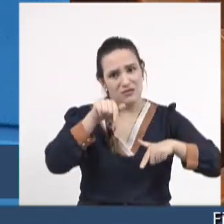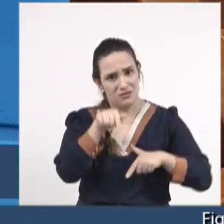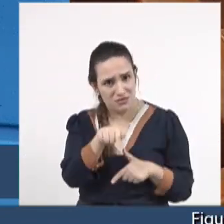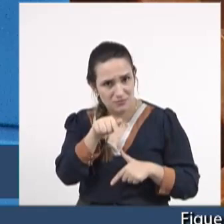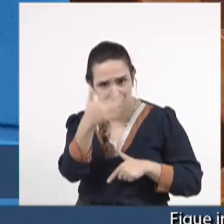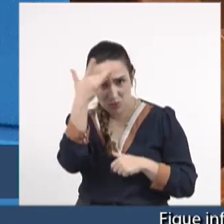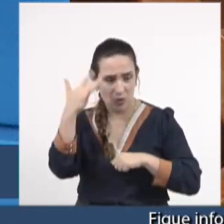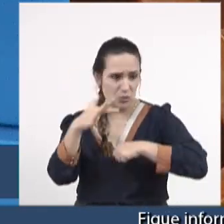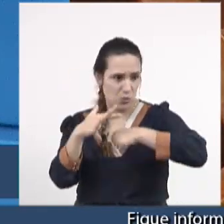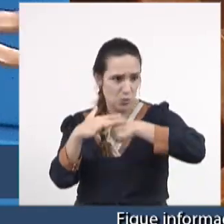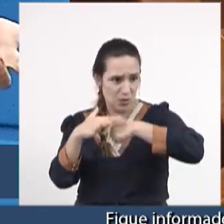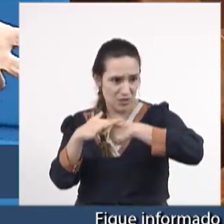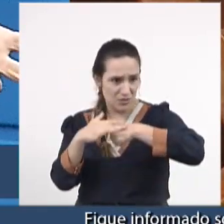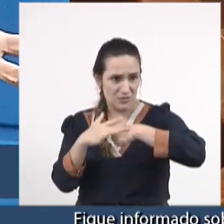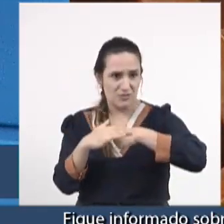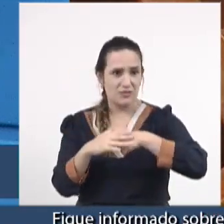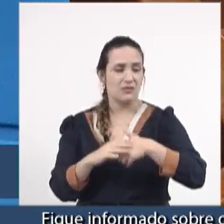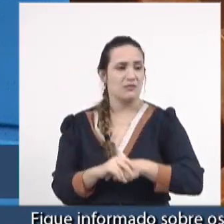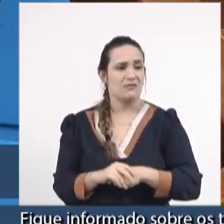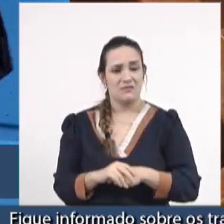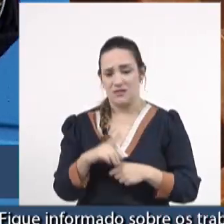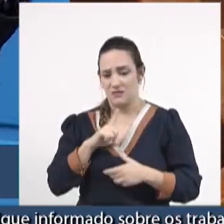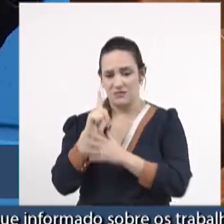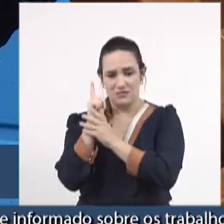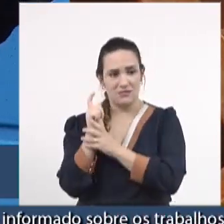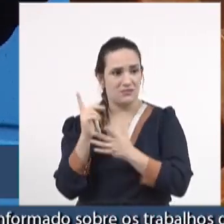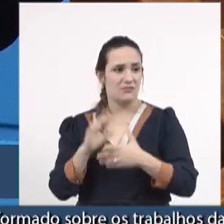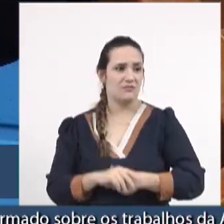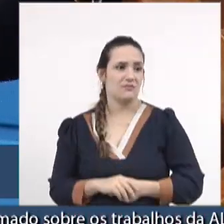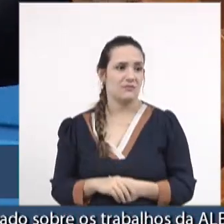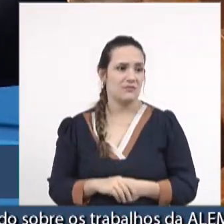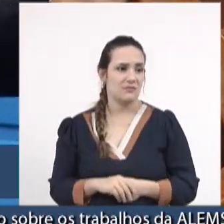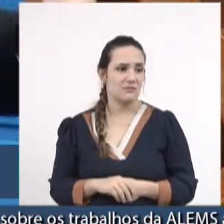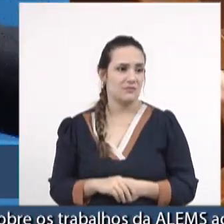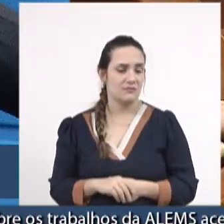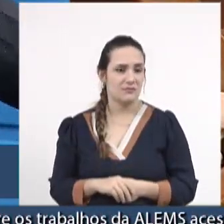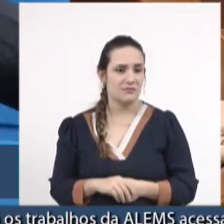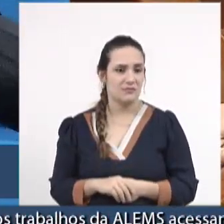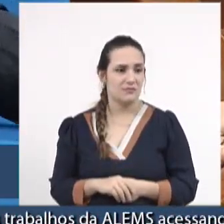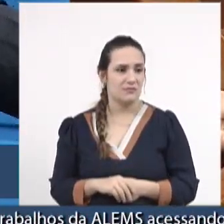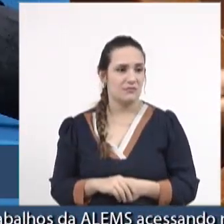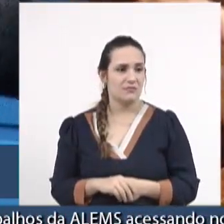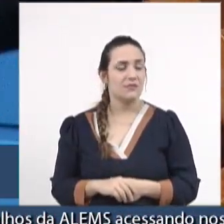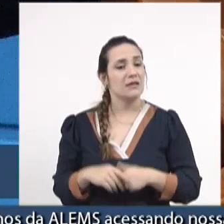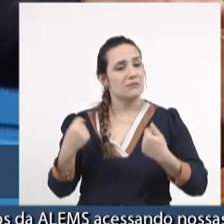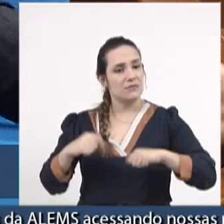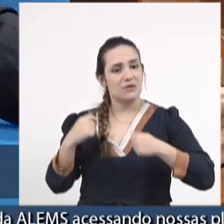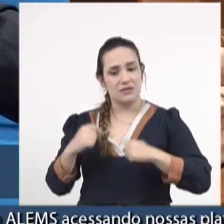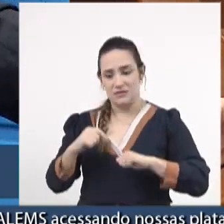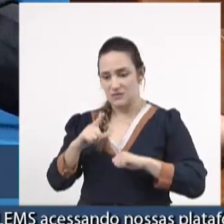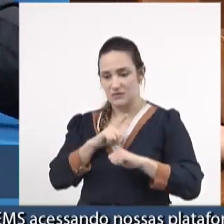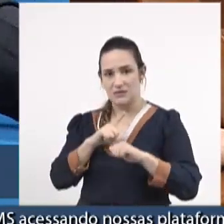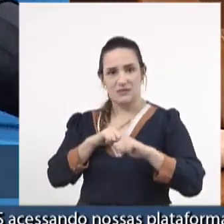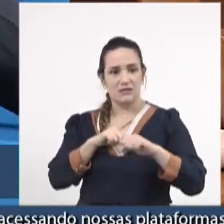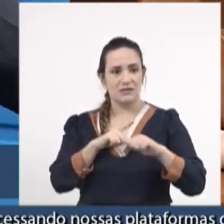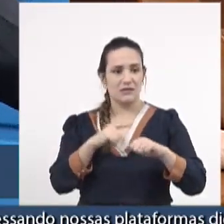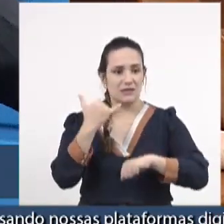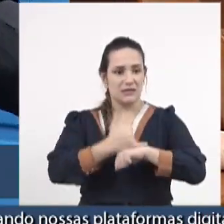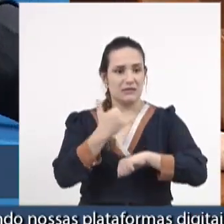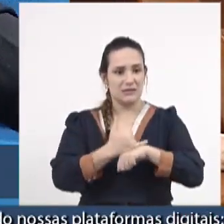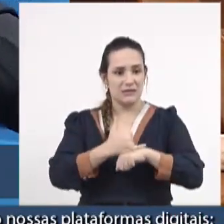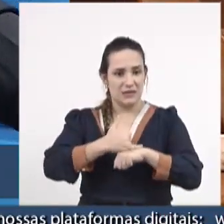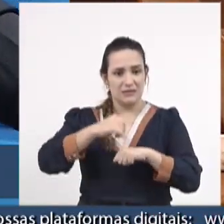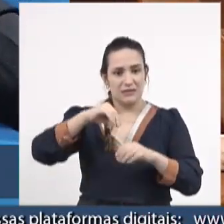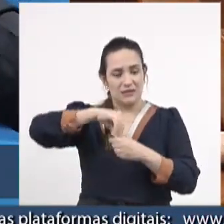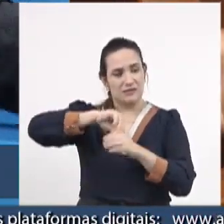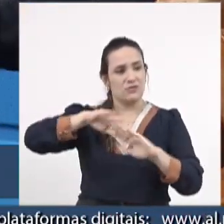Com tantas pessoas pegando armas, por exemplo, daqui um dia vai ter que ter porta de detector de metal nas escolas, vai ter que ter um